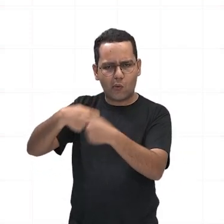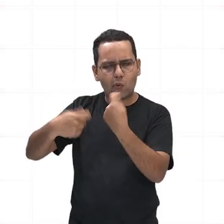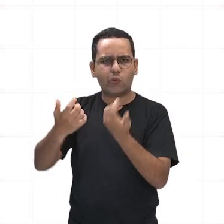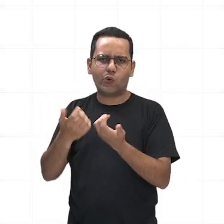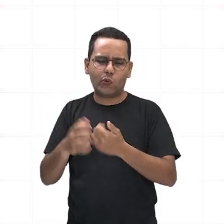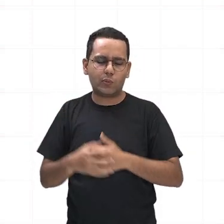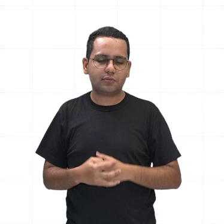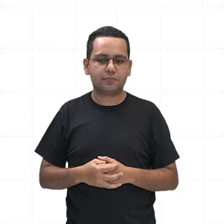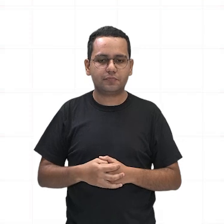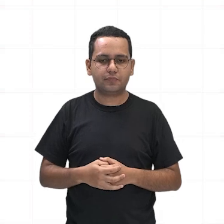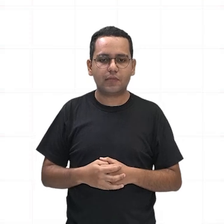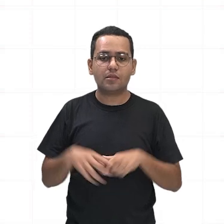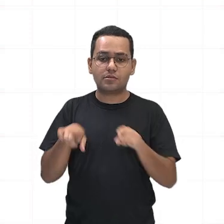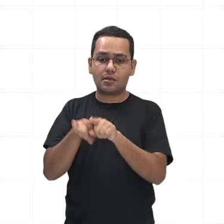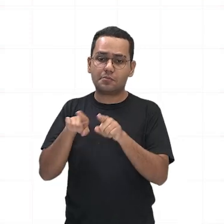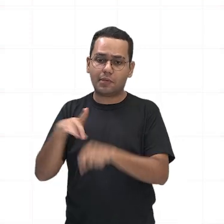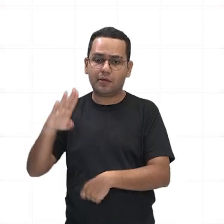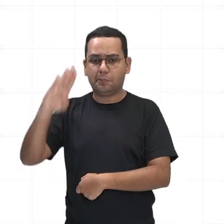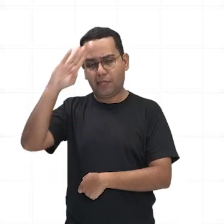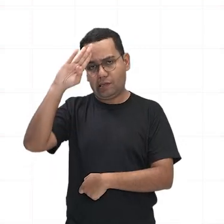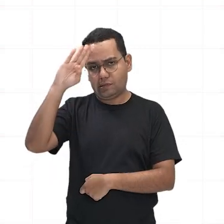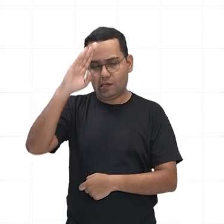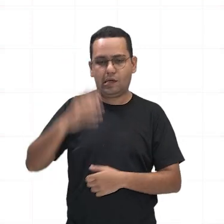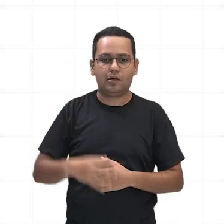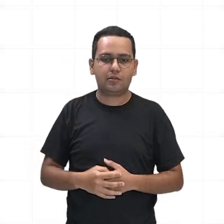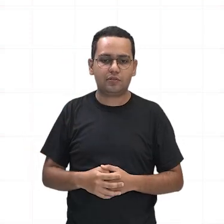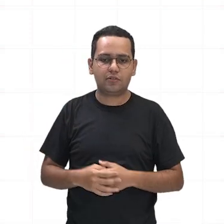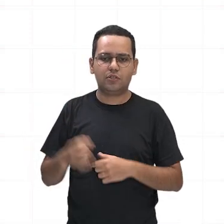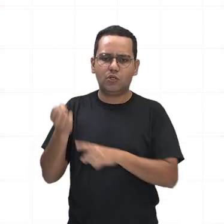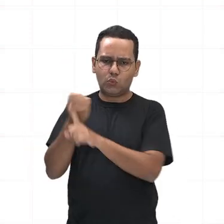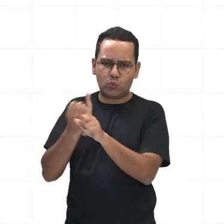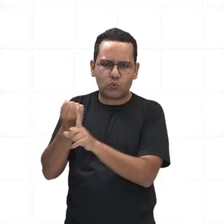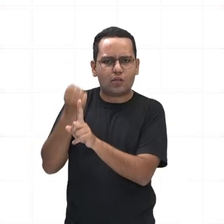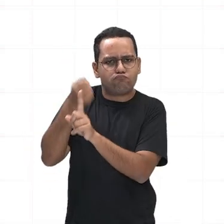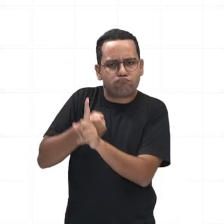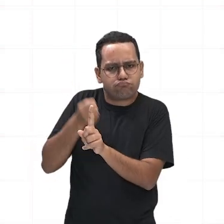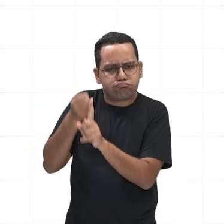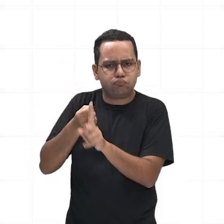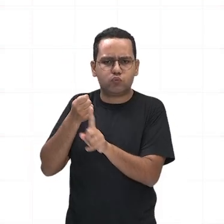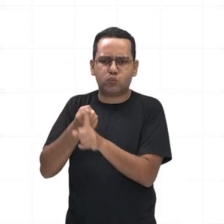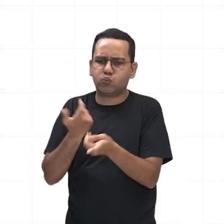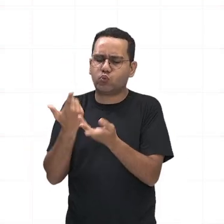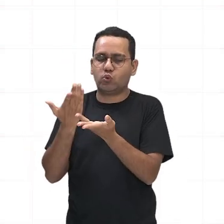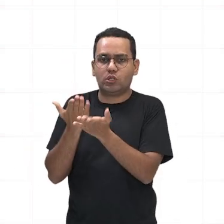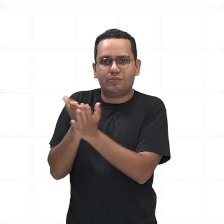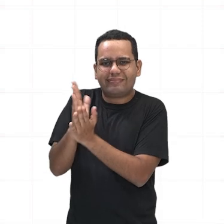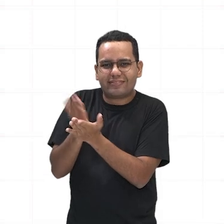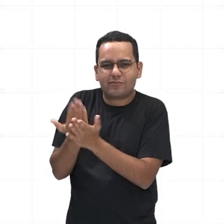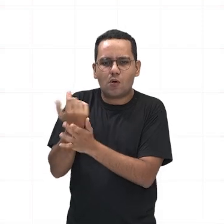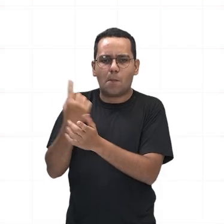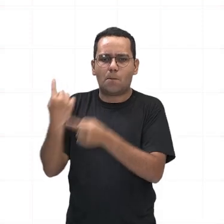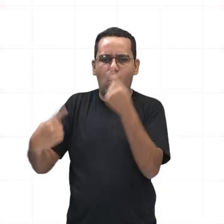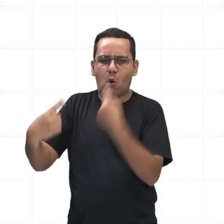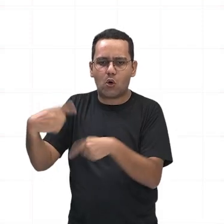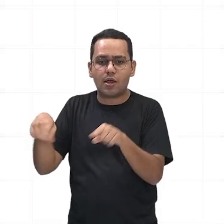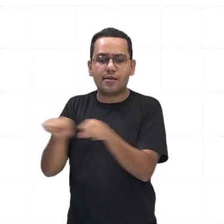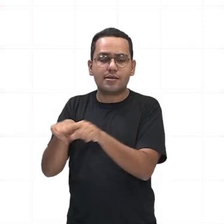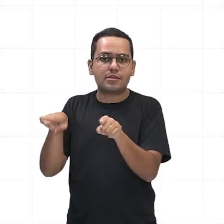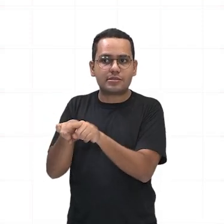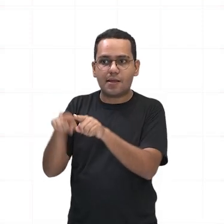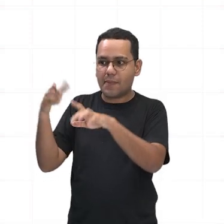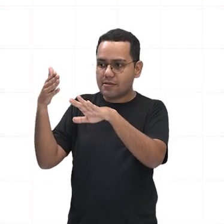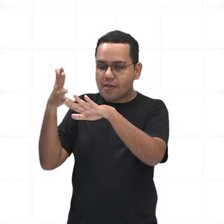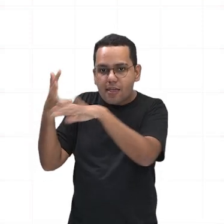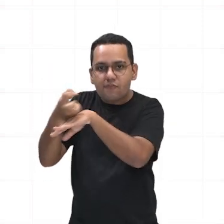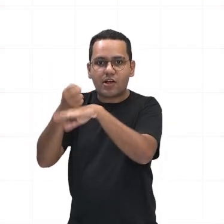crises militares como crises econômicas, lutas sociais, instabilidade política e invasões bárbaras. E nós temos aí